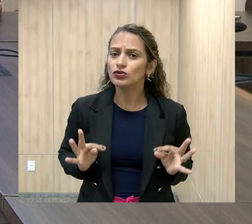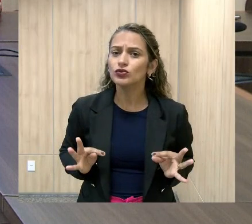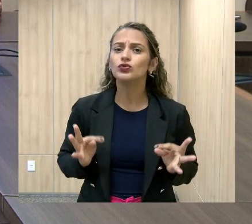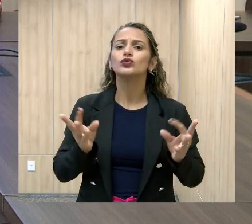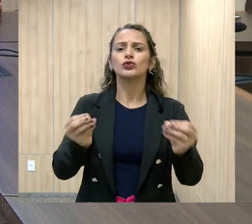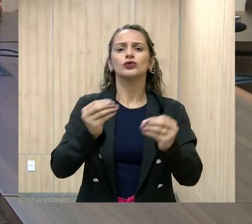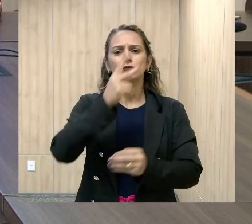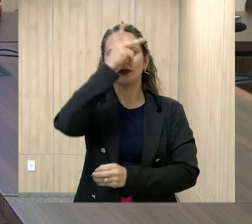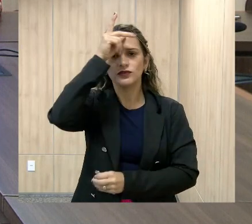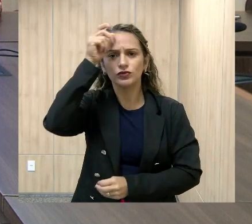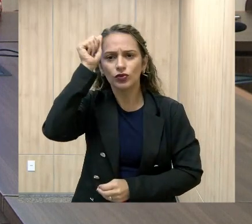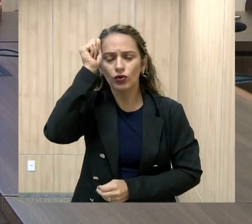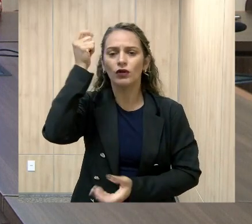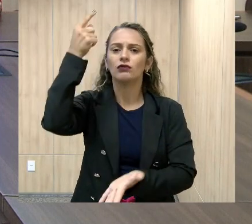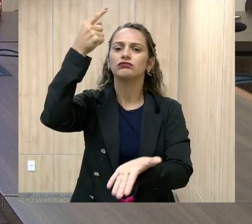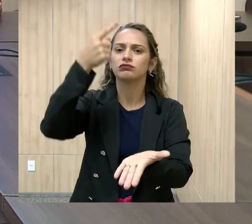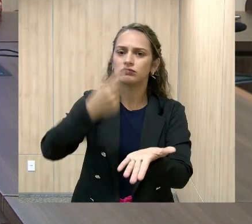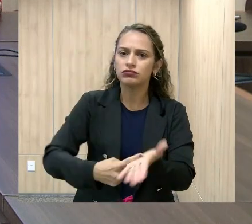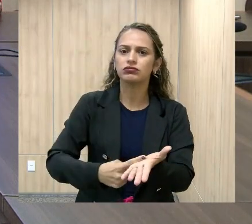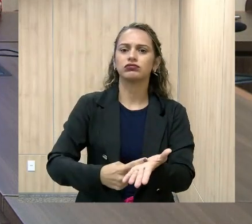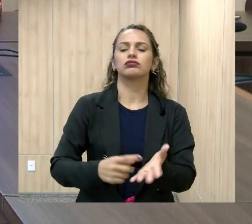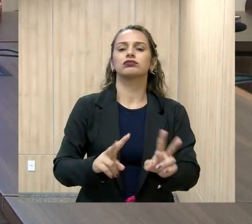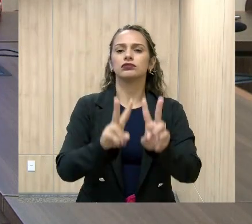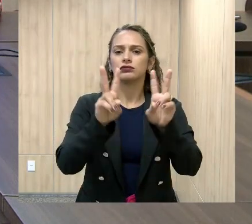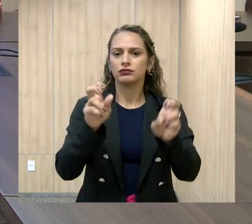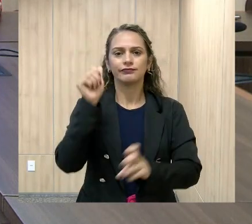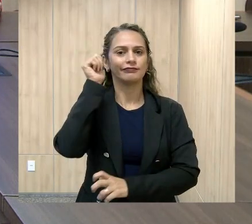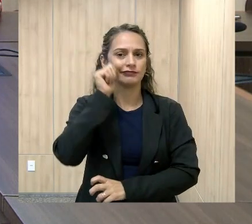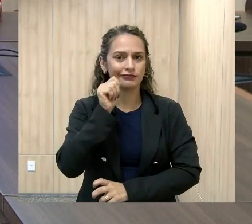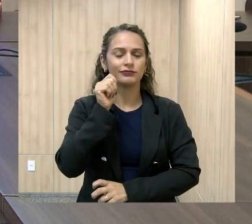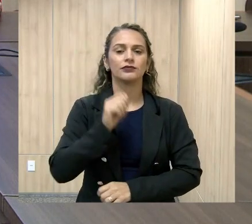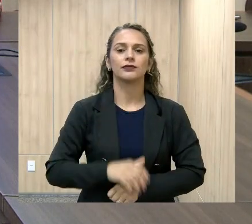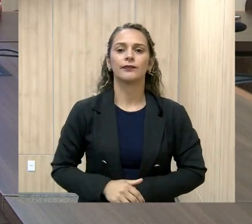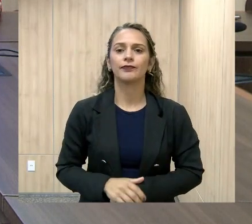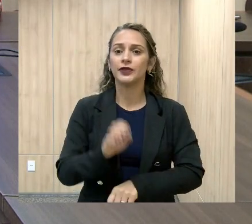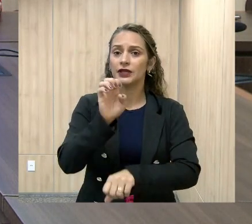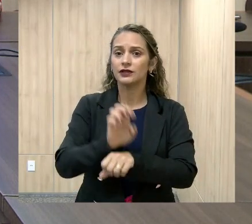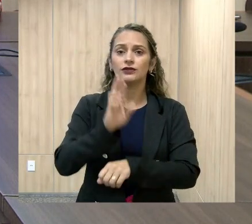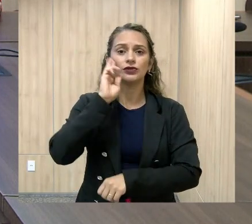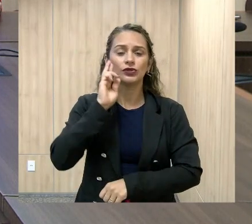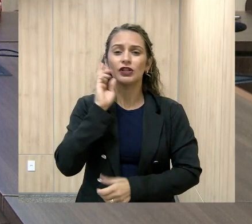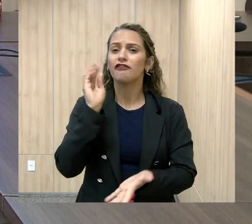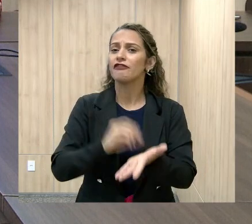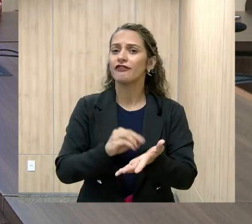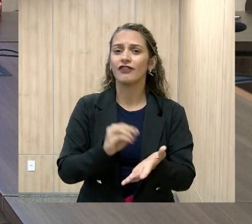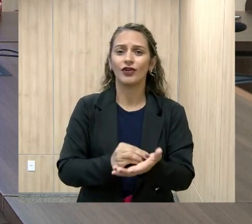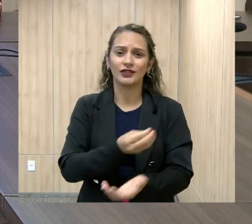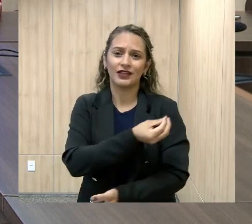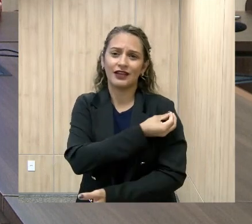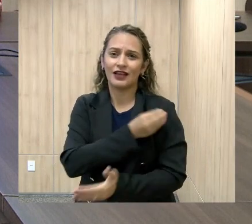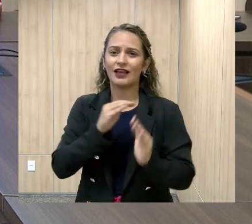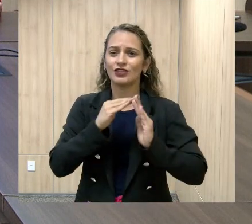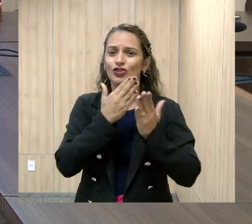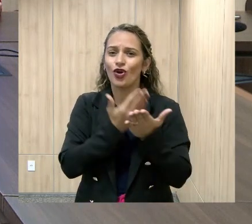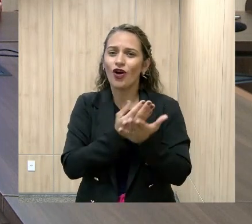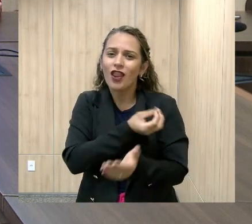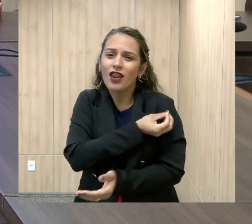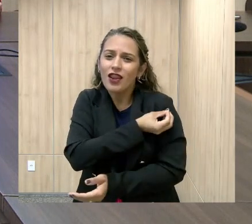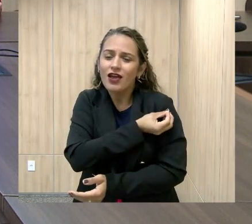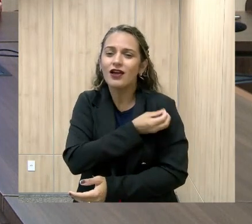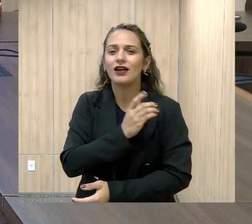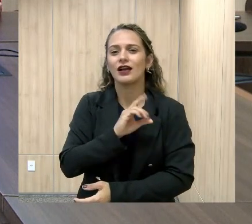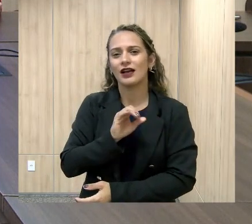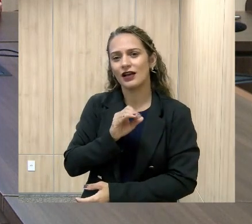mas das prefeituras o comprometimento com a pauta das mulheres Estado de Rondônia é deficiente em creche e a gente sabe